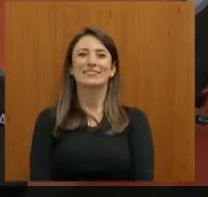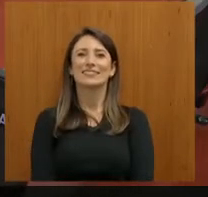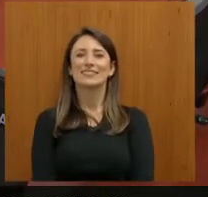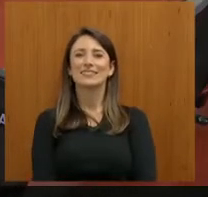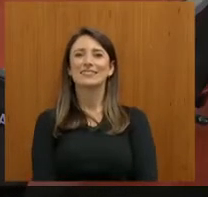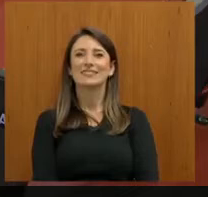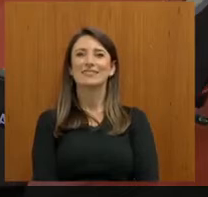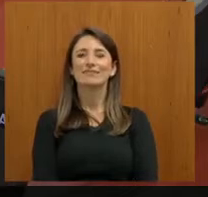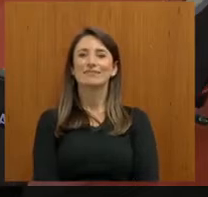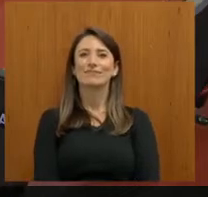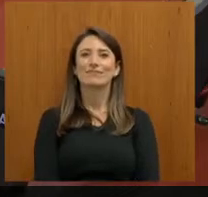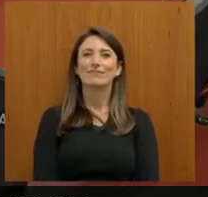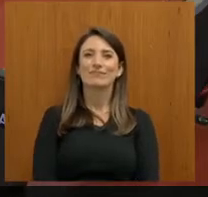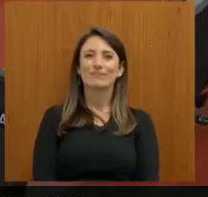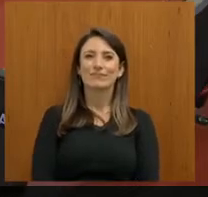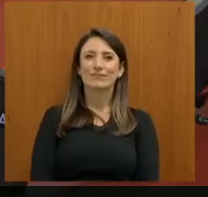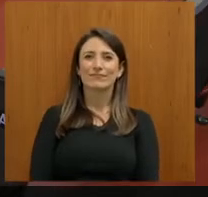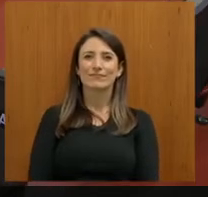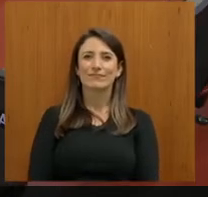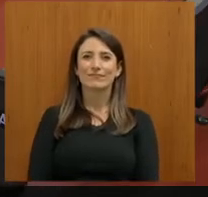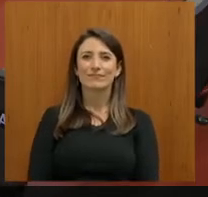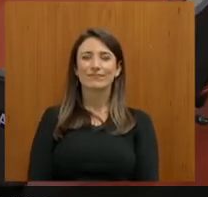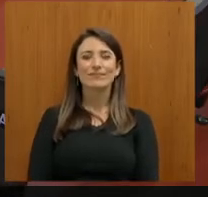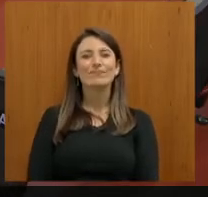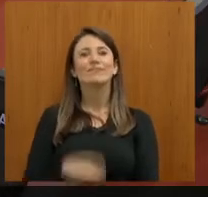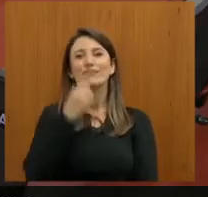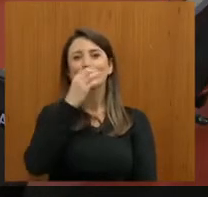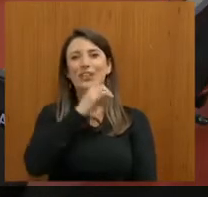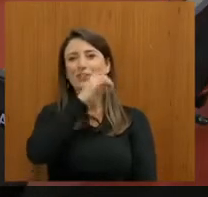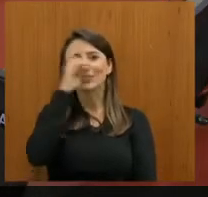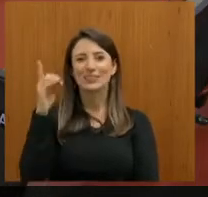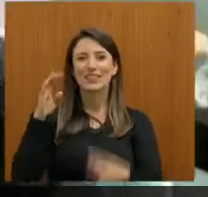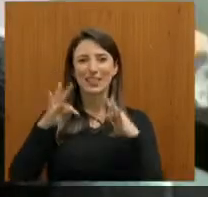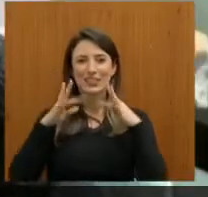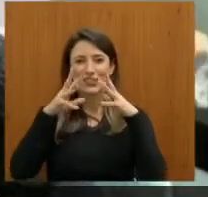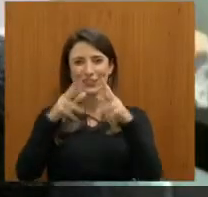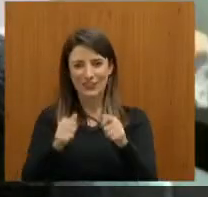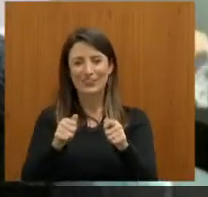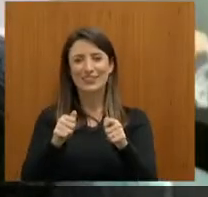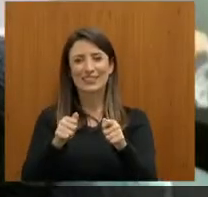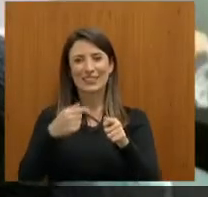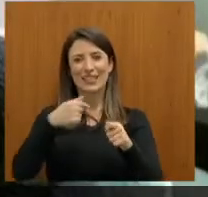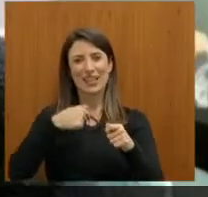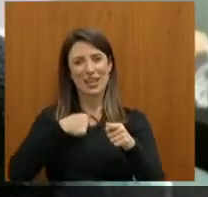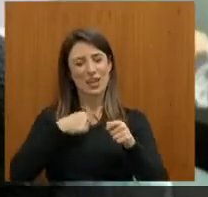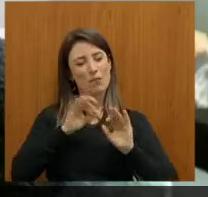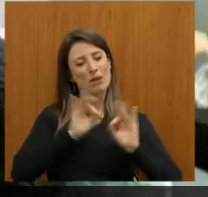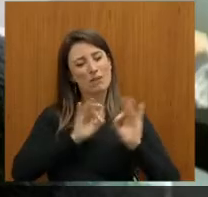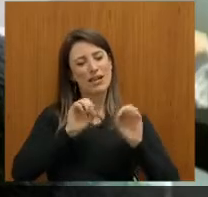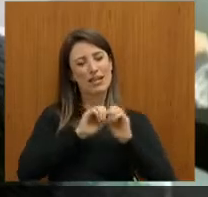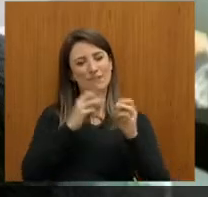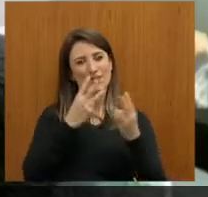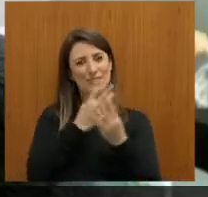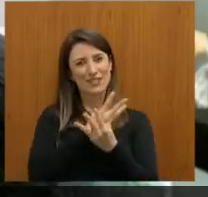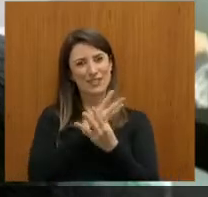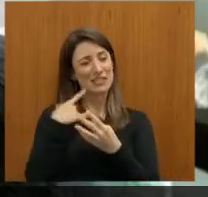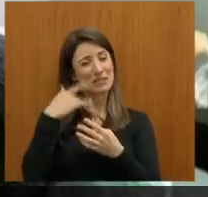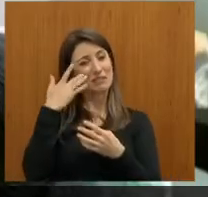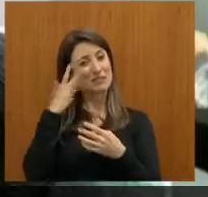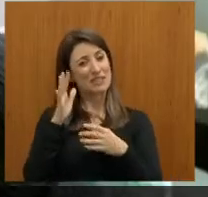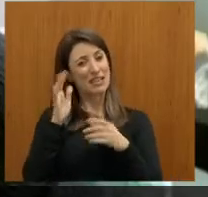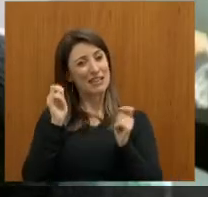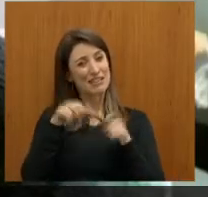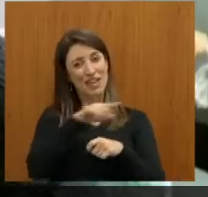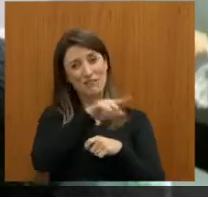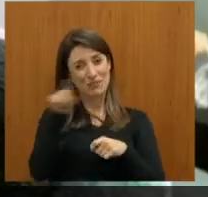Olá bom dia a todas eu peguei a preparam os slides eu não sei se vai ser exibido aí